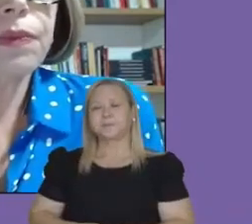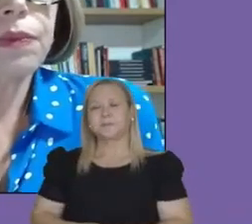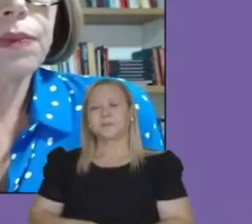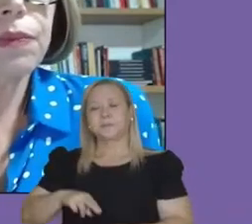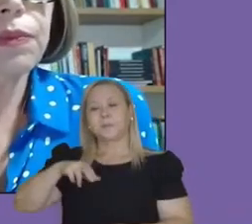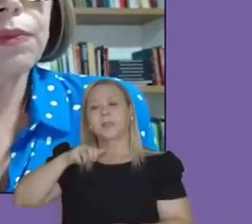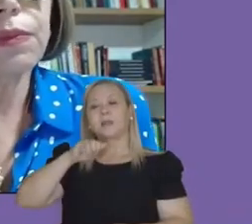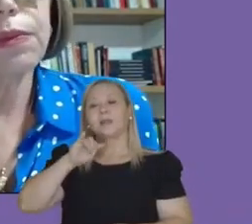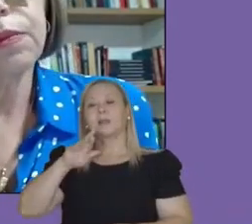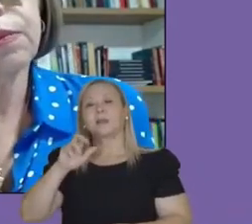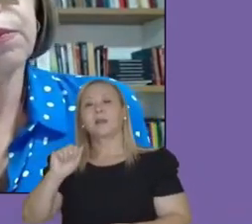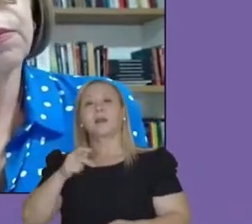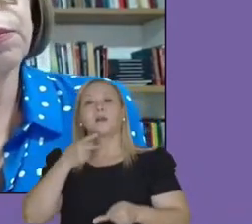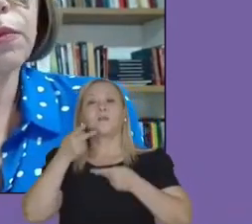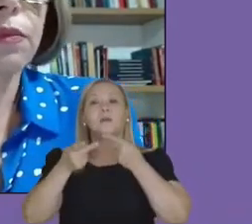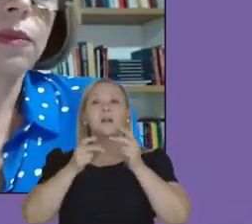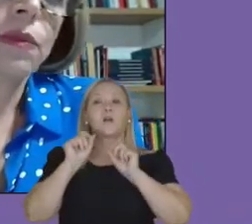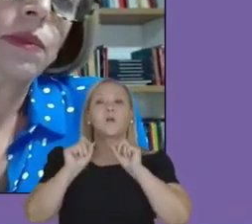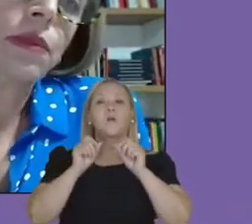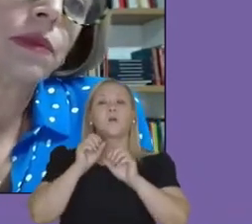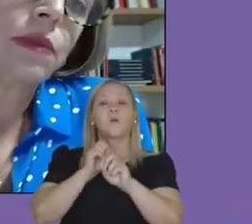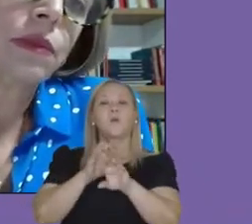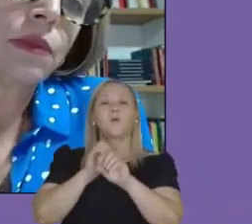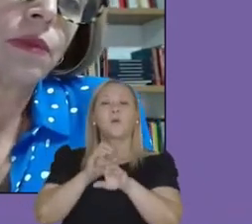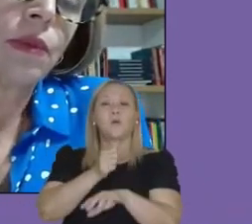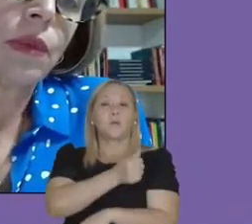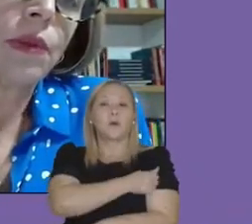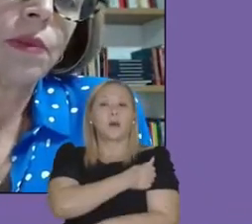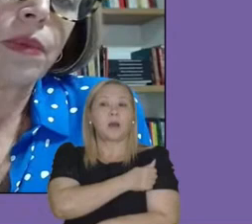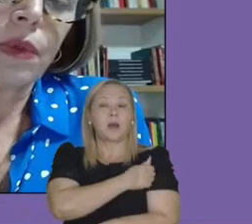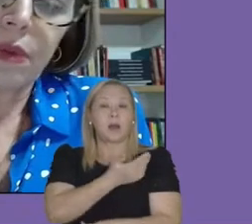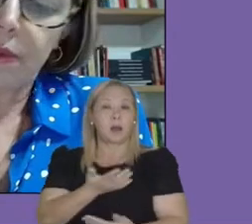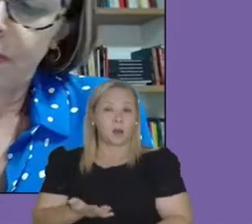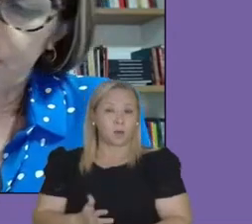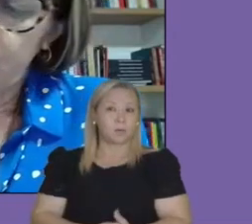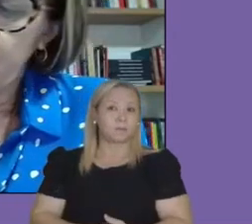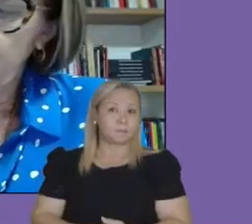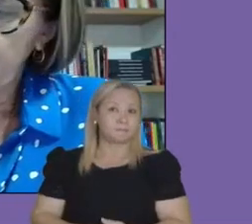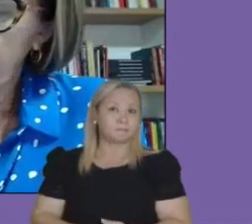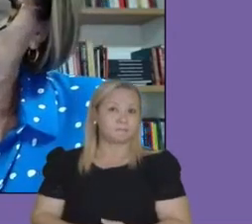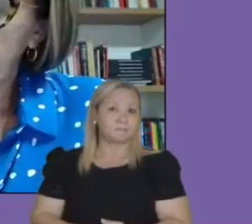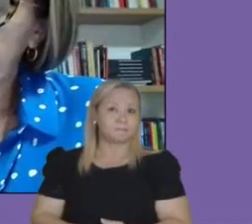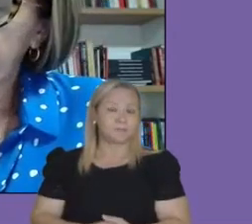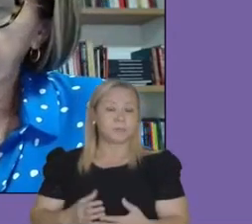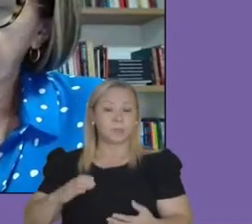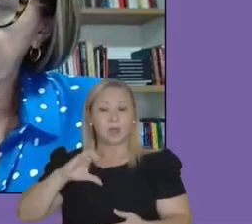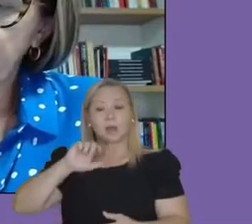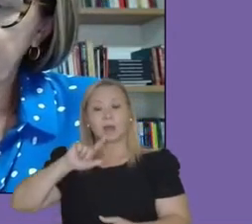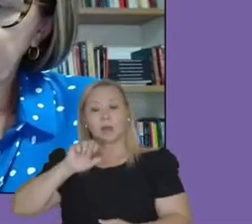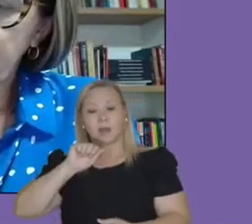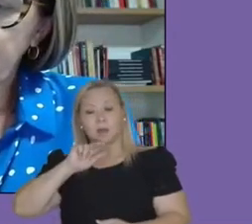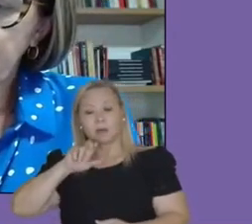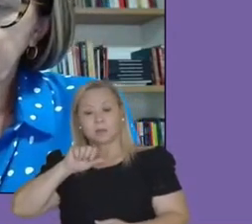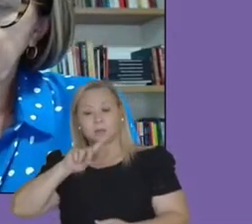Naira falou na sua aula sobre, a Cláudia também, a Convenção dos Direitos da Pessoa